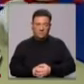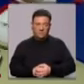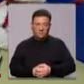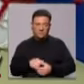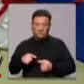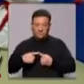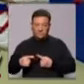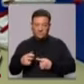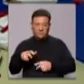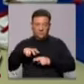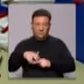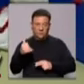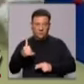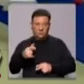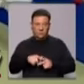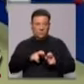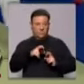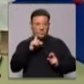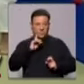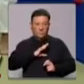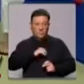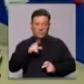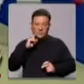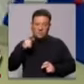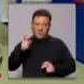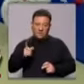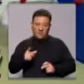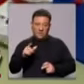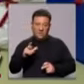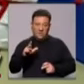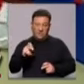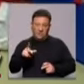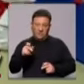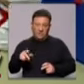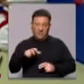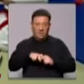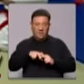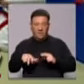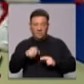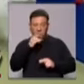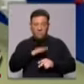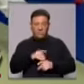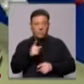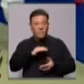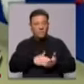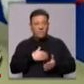Esta semana ocupou o 2º lugar do ranking mundial na especialidade de kata. Perdeu o posto porque não se inscreveu numa